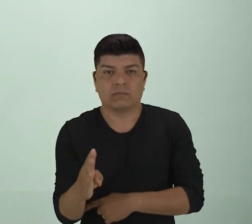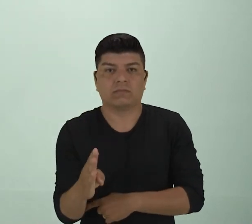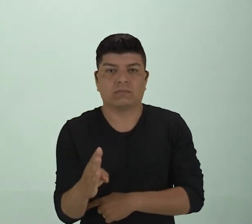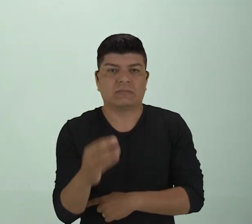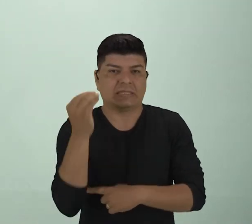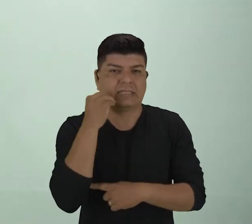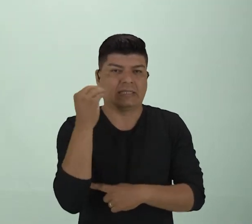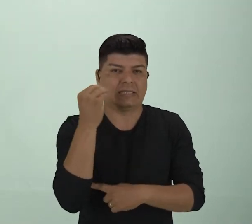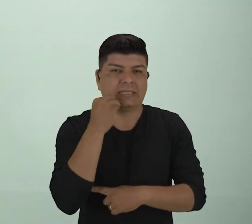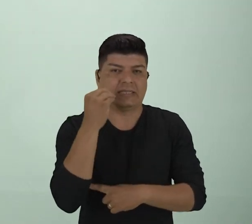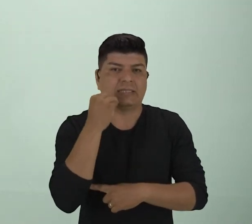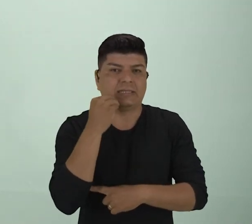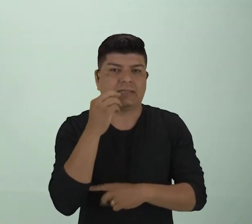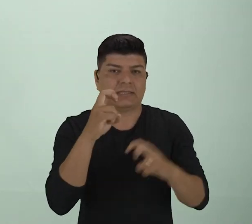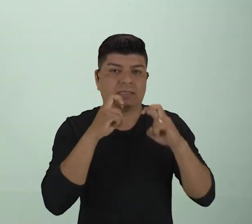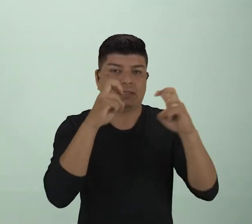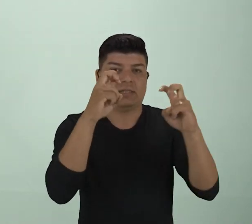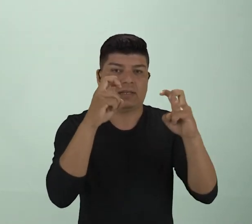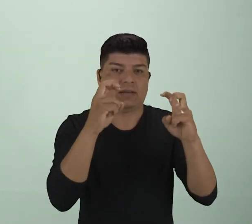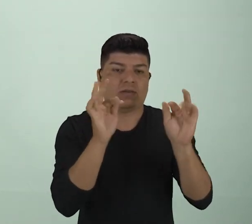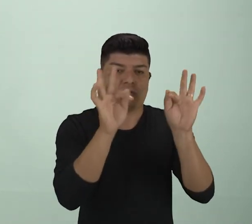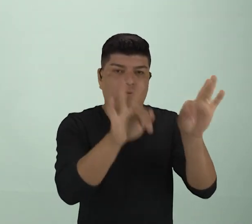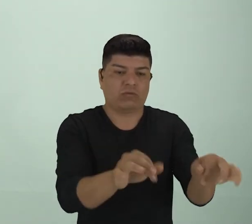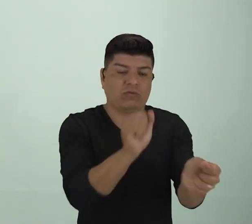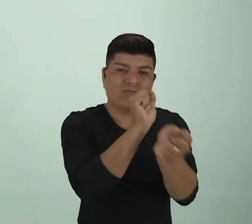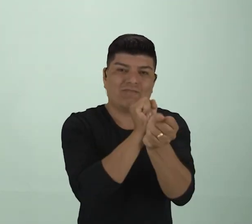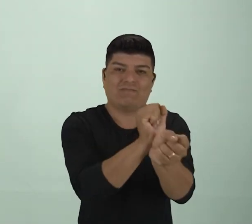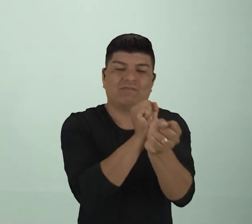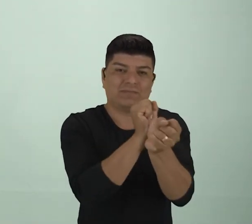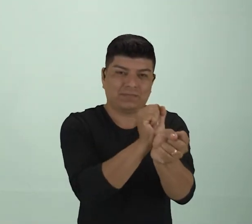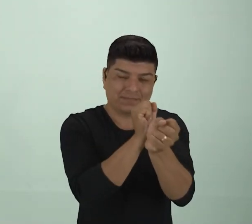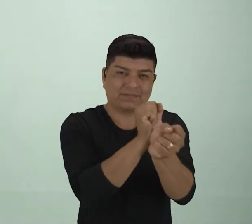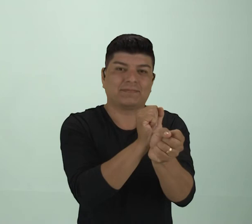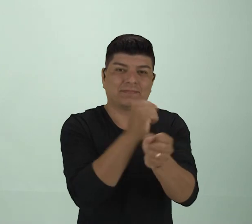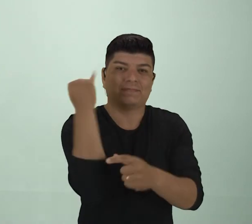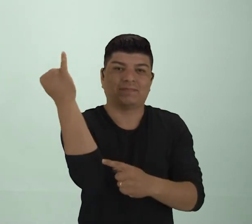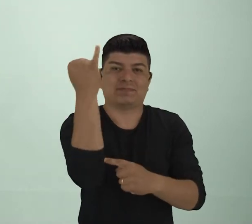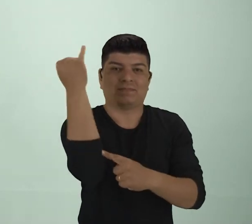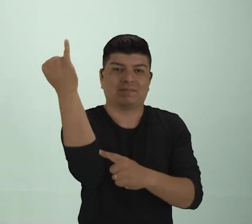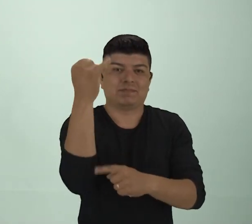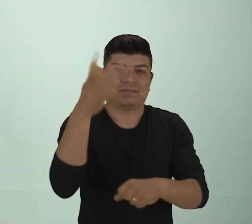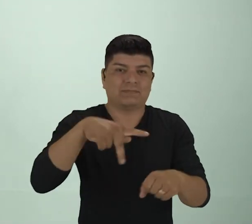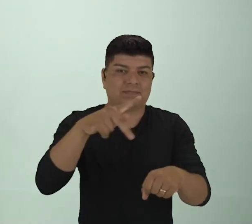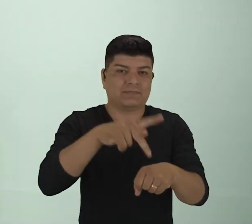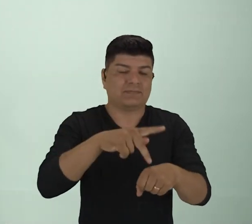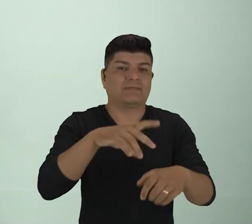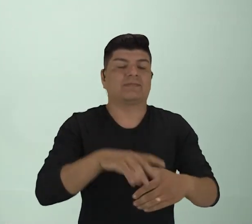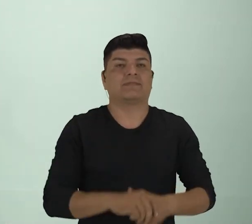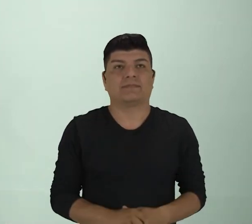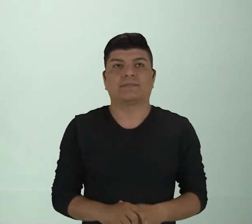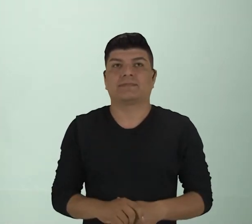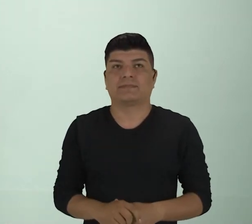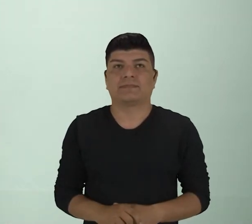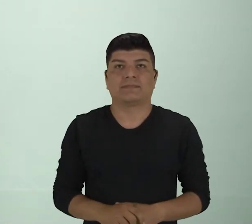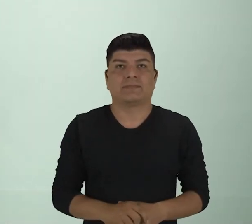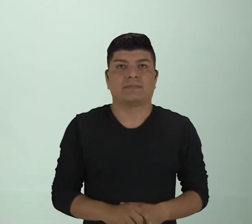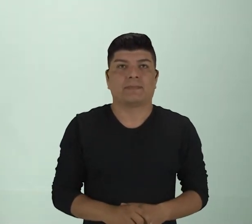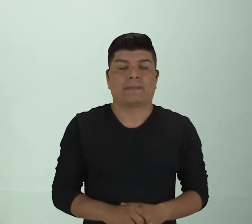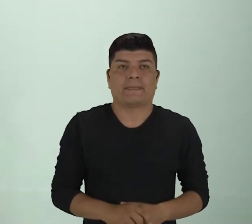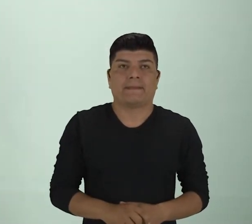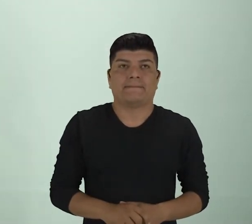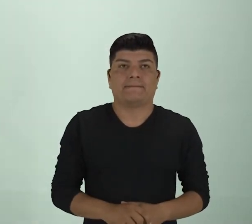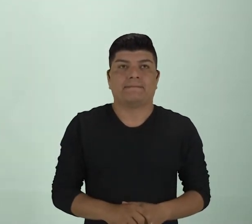de já gritar pelo fim da escravidão, um marco histórico para o nosso país. Então vamos aqui, para